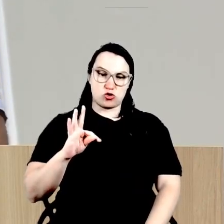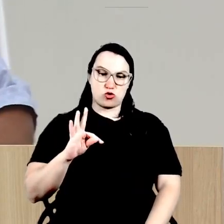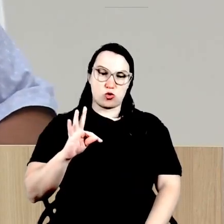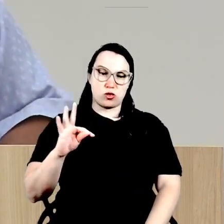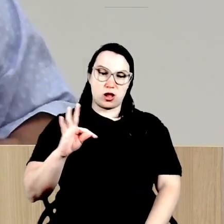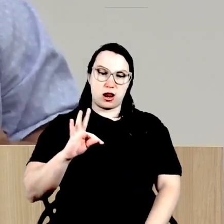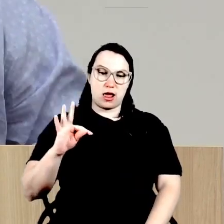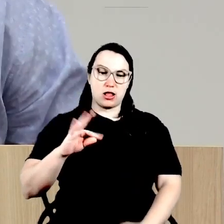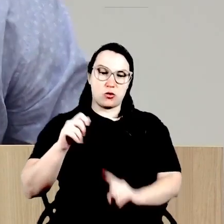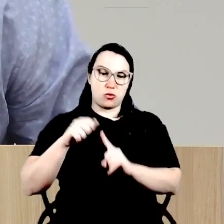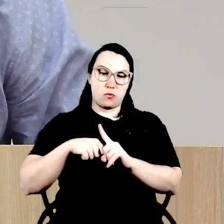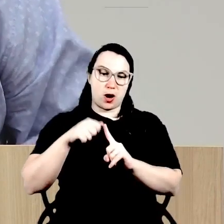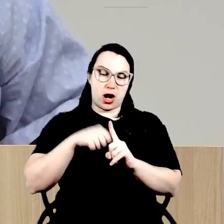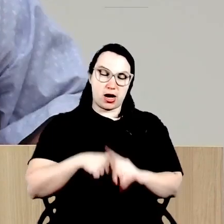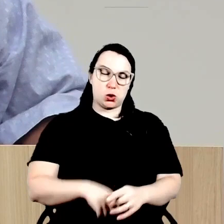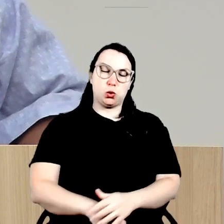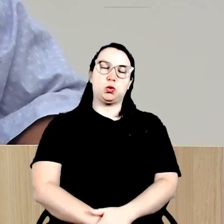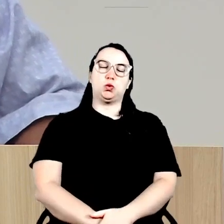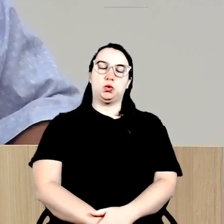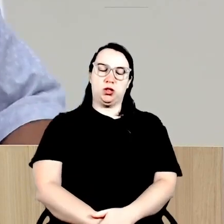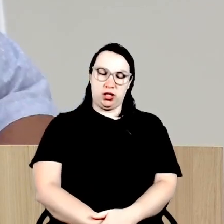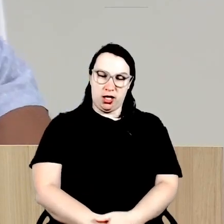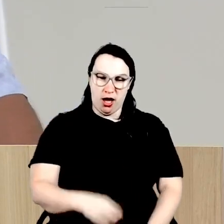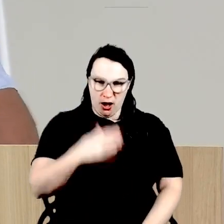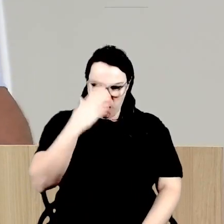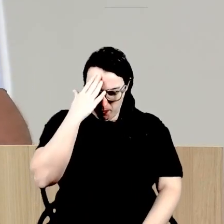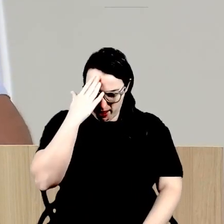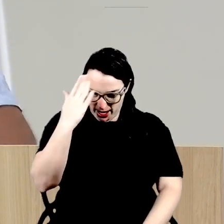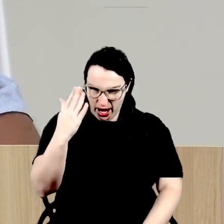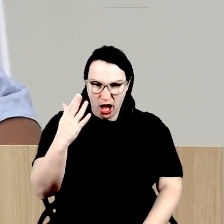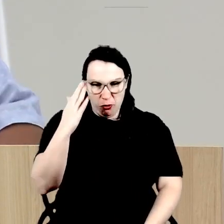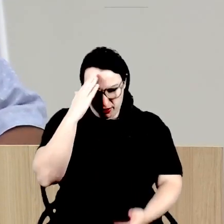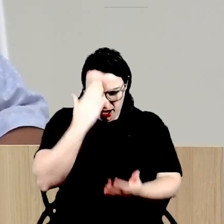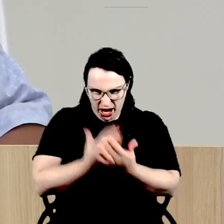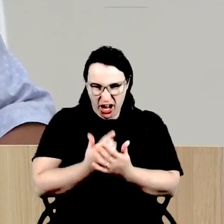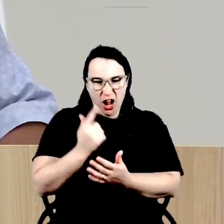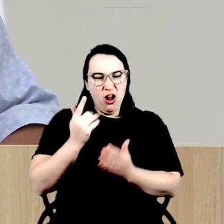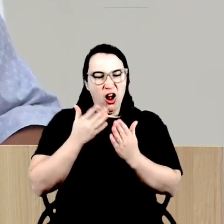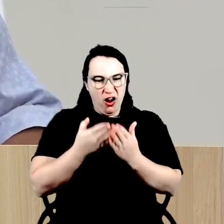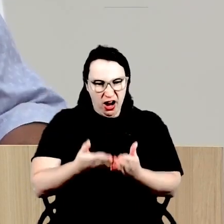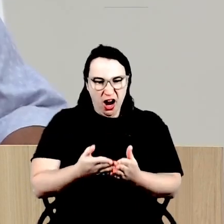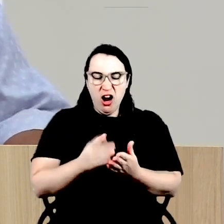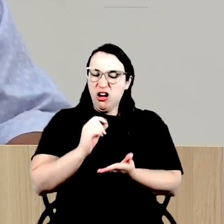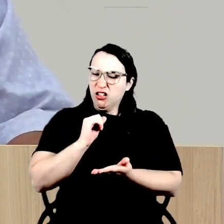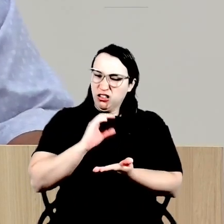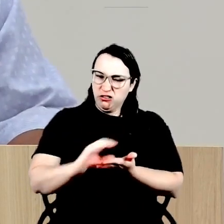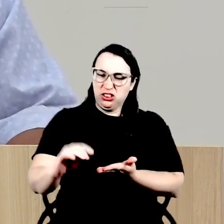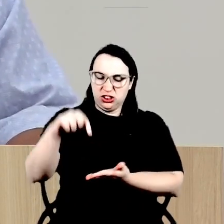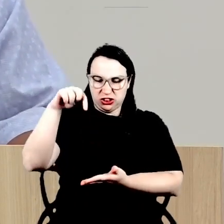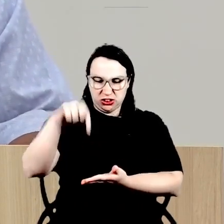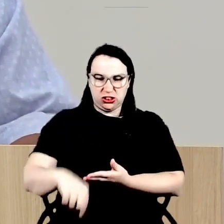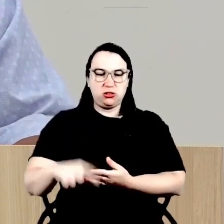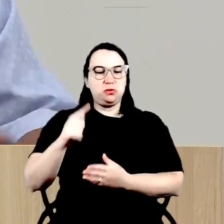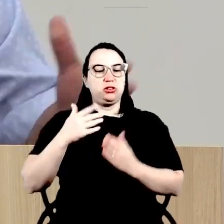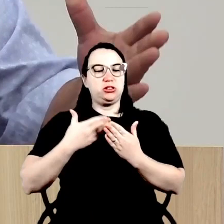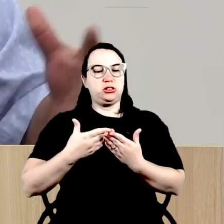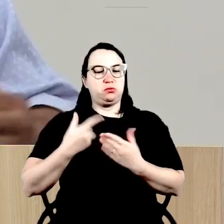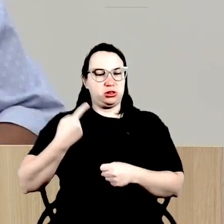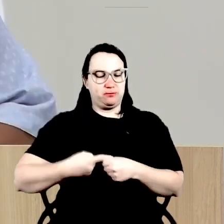mês então muito obrigado seu ozanir por estar acreditando no nosso município de guía por estar investindo no nosso município